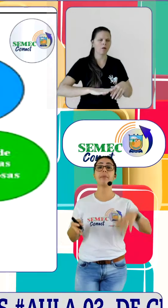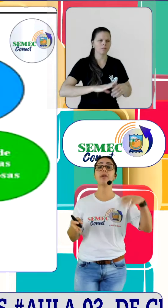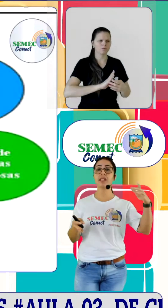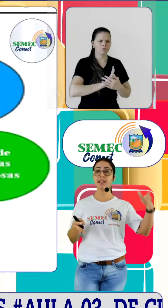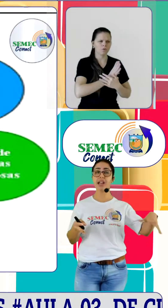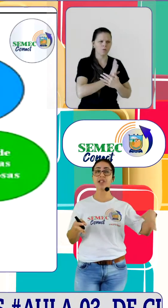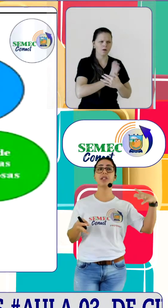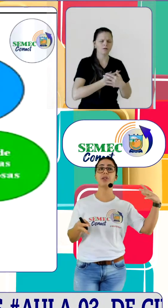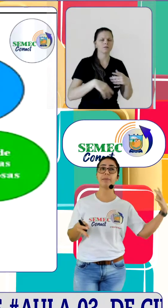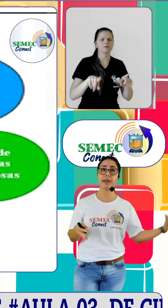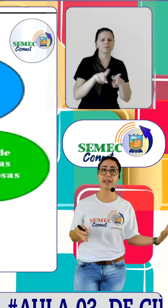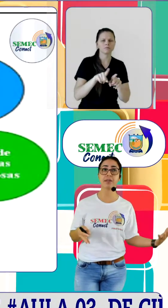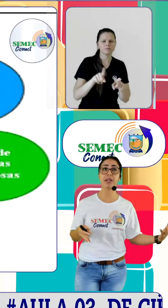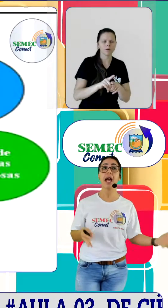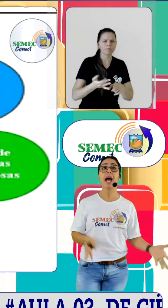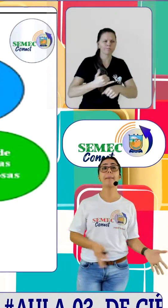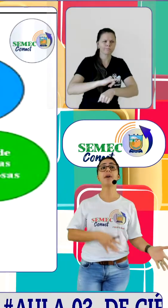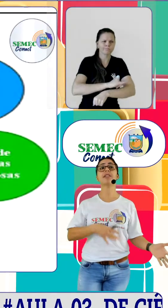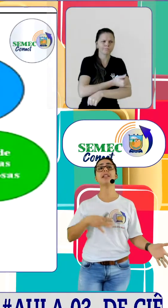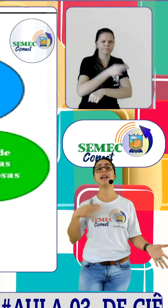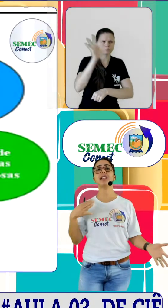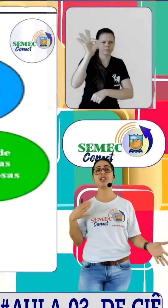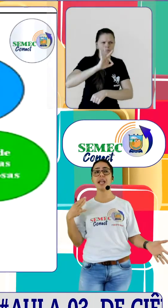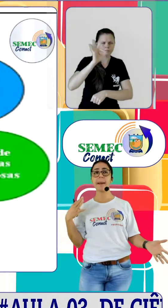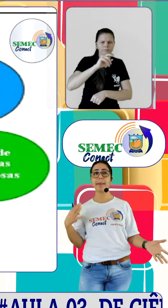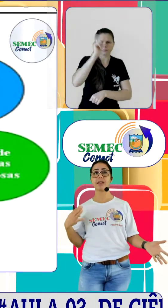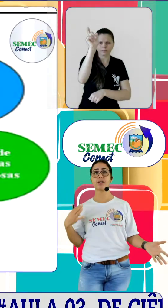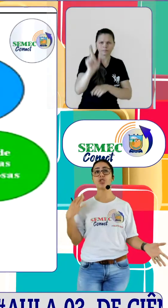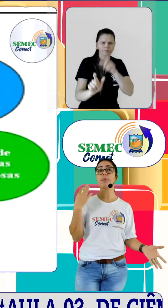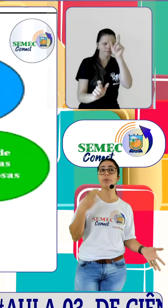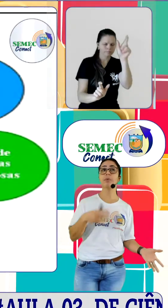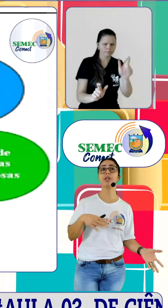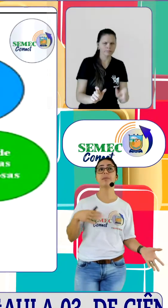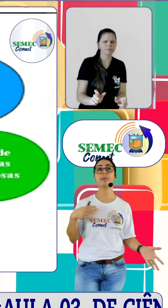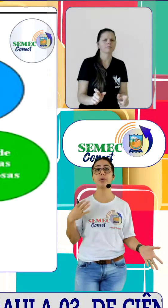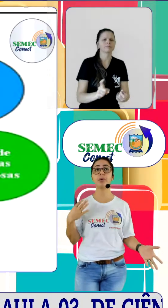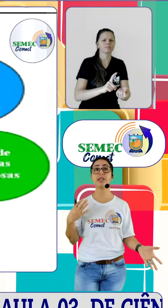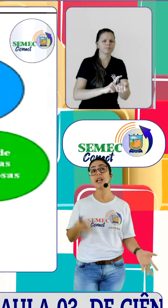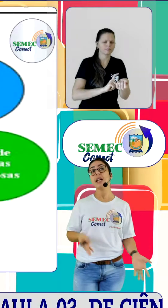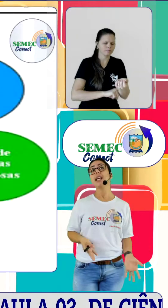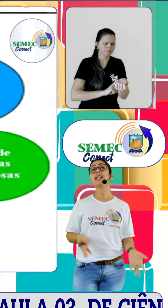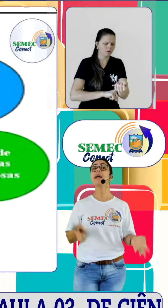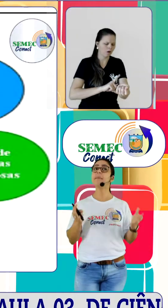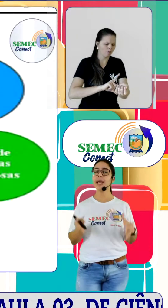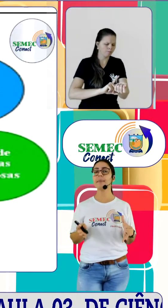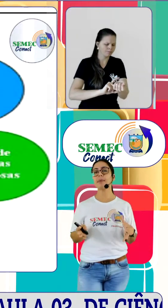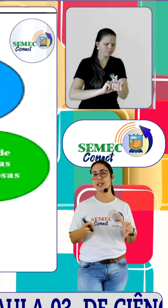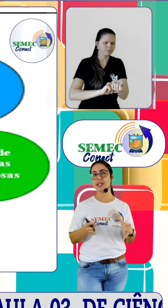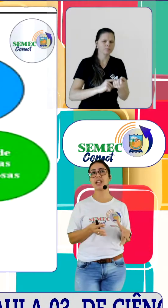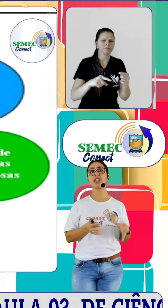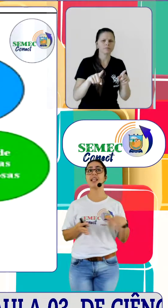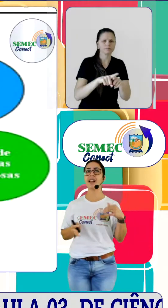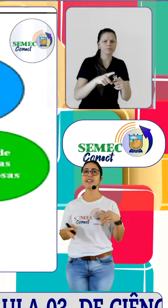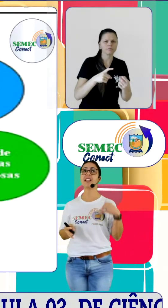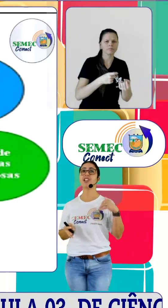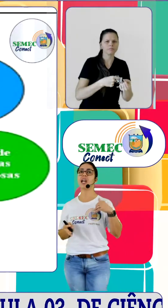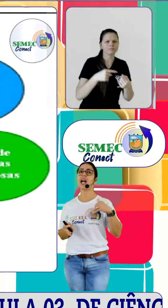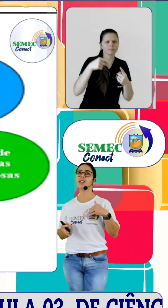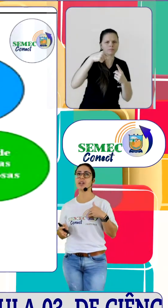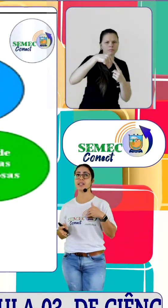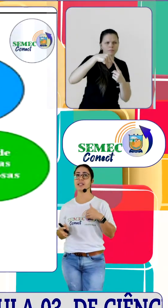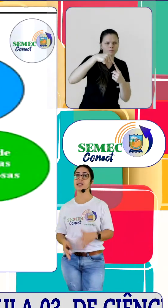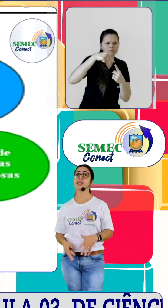a porcentagem de obesos, a porcentagem de diabéticos tipo 1 e tipo 2 e também a porcentagem de gravidez